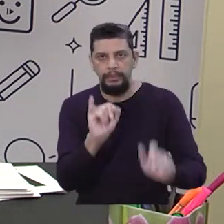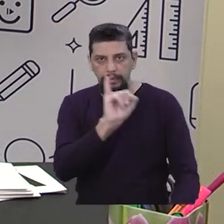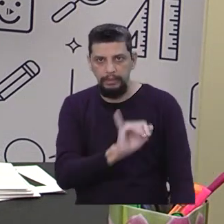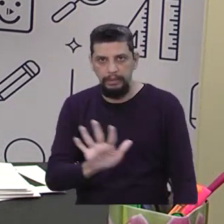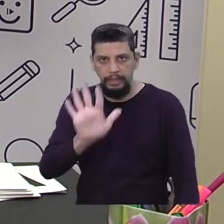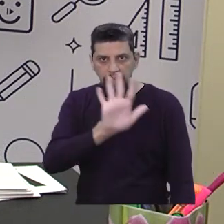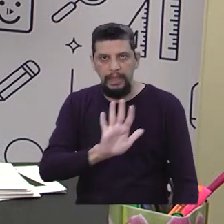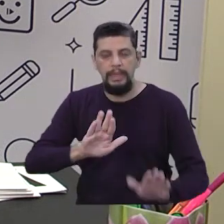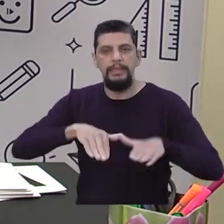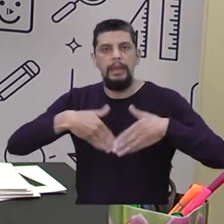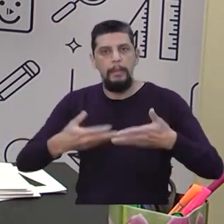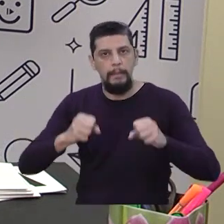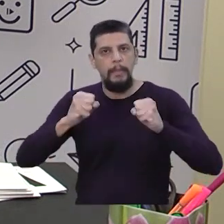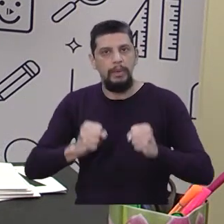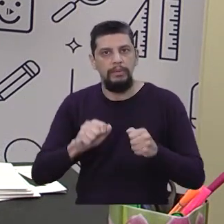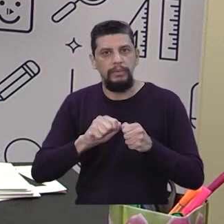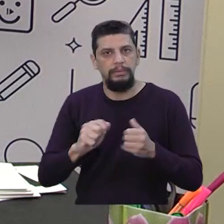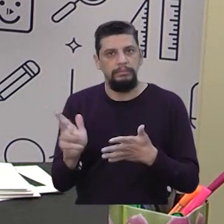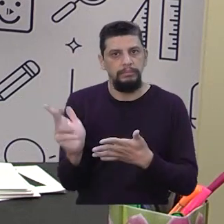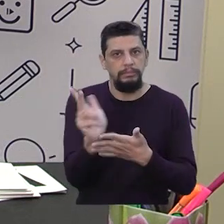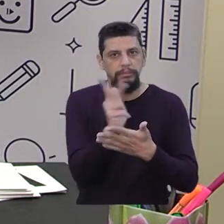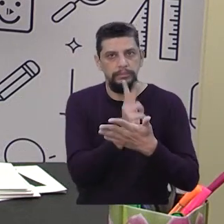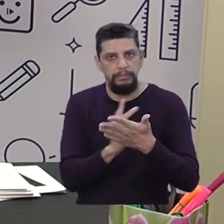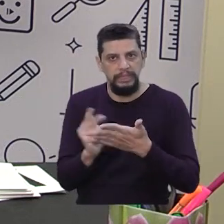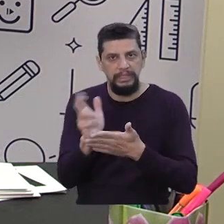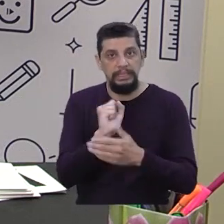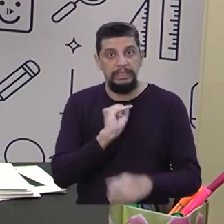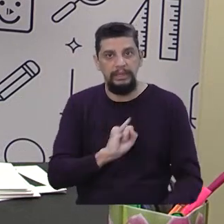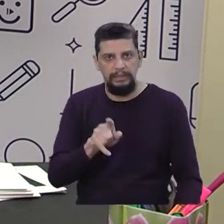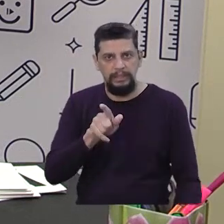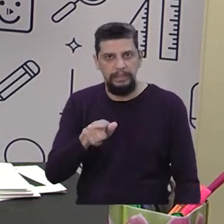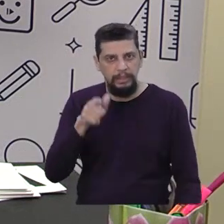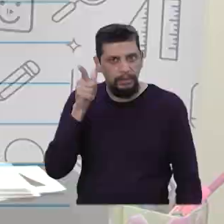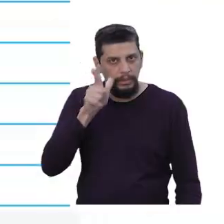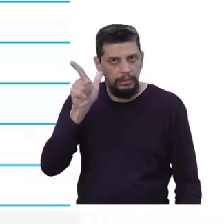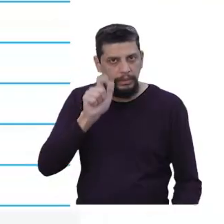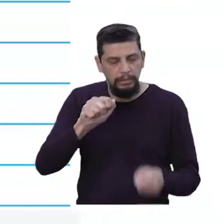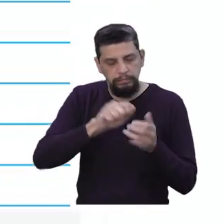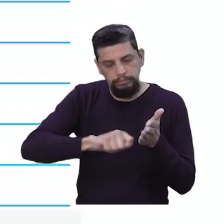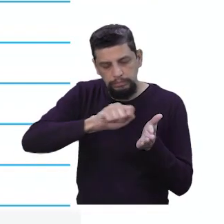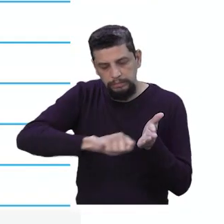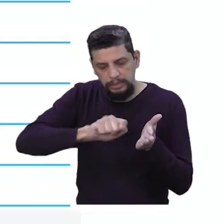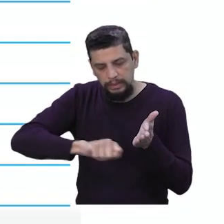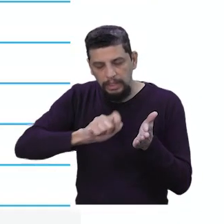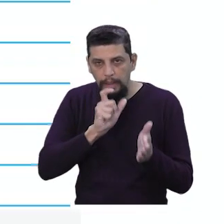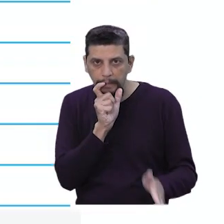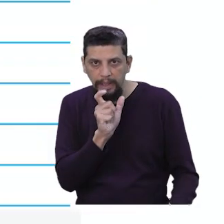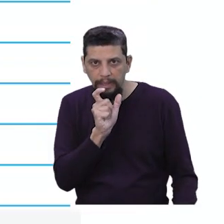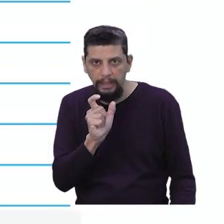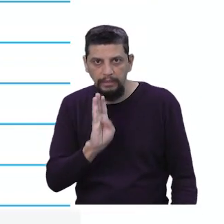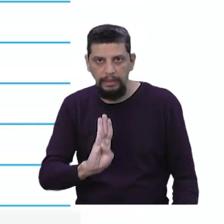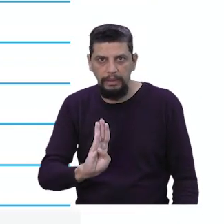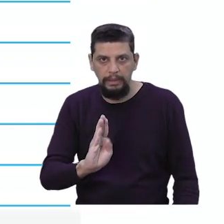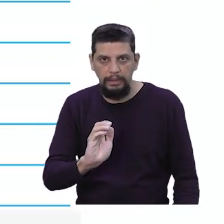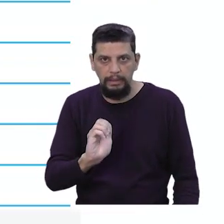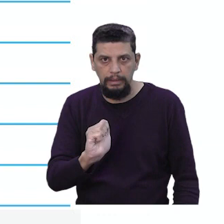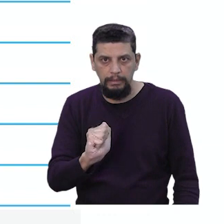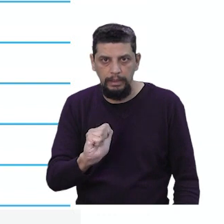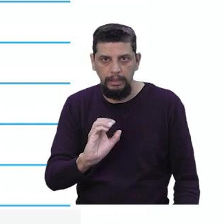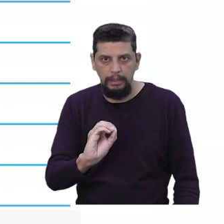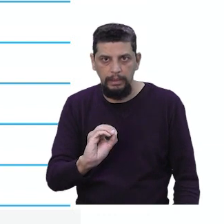né? Então você pode fazer o desenho. Se você consegue fazer a escrita da palavra